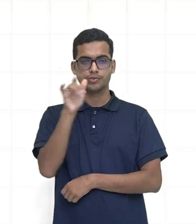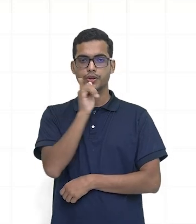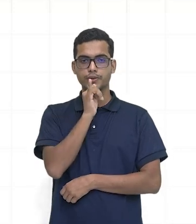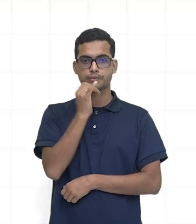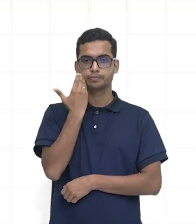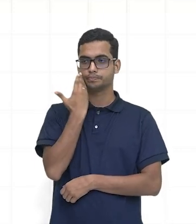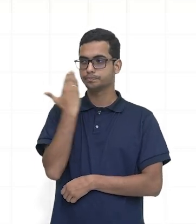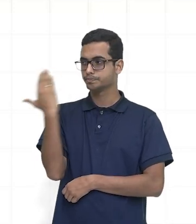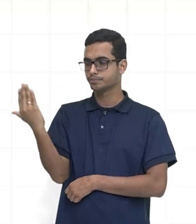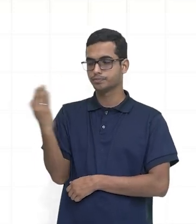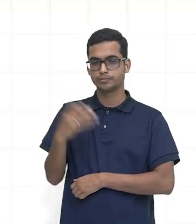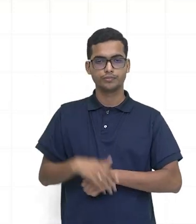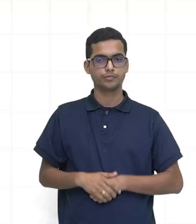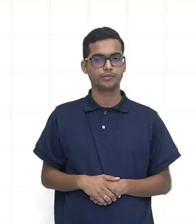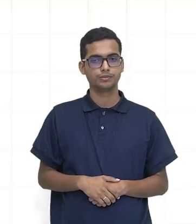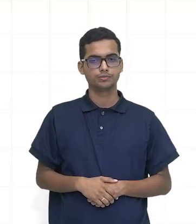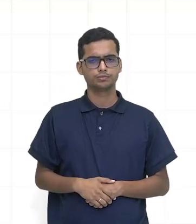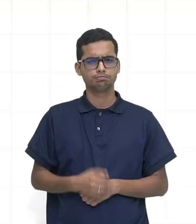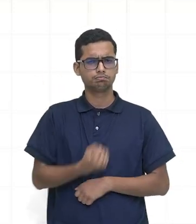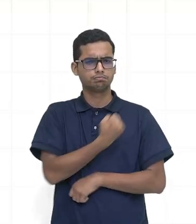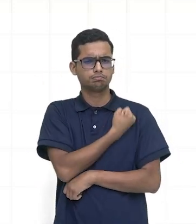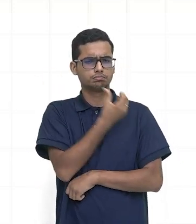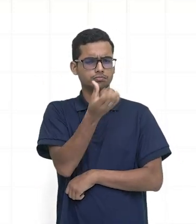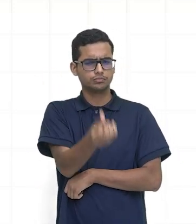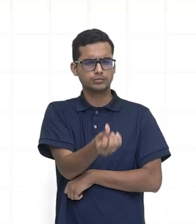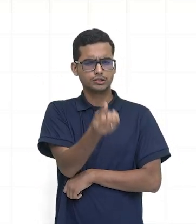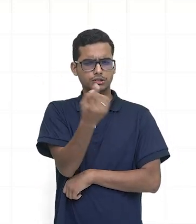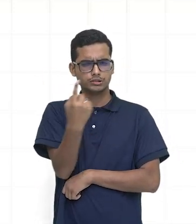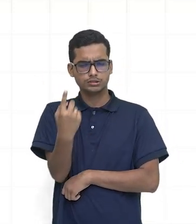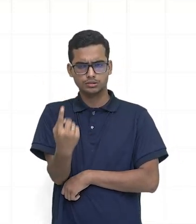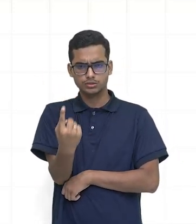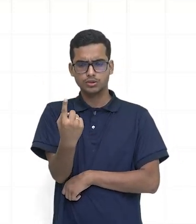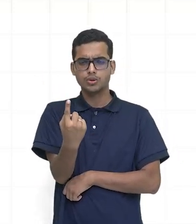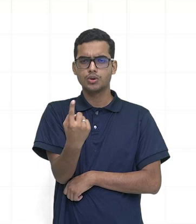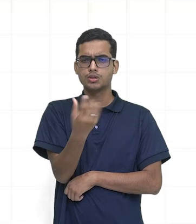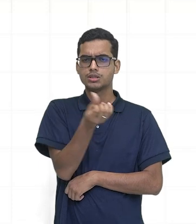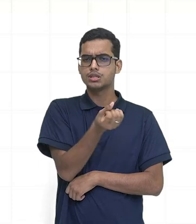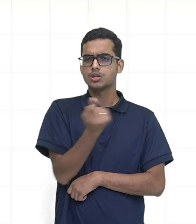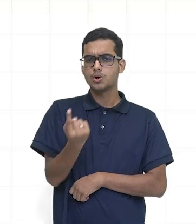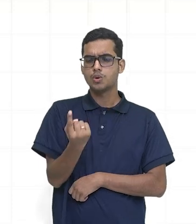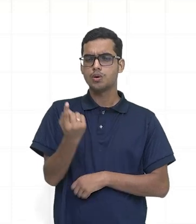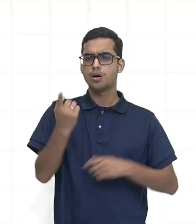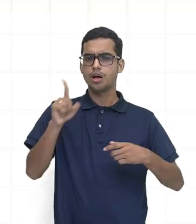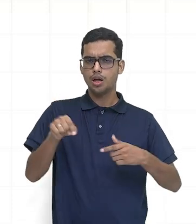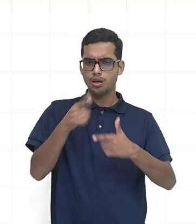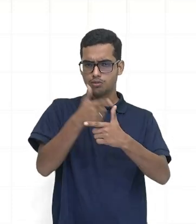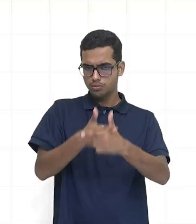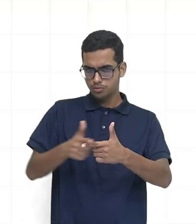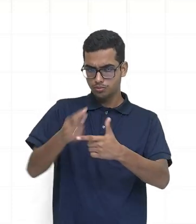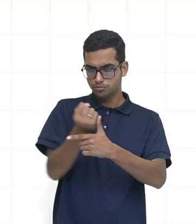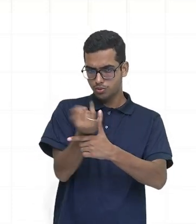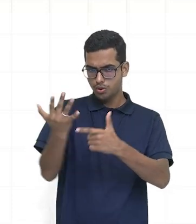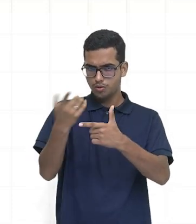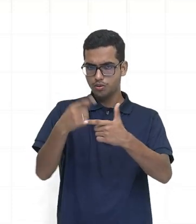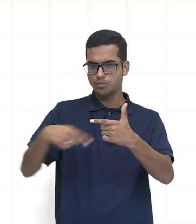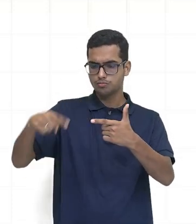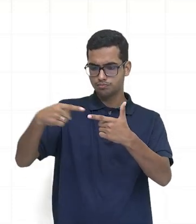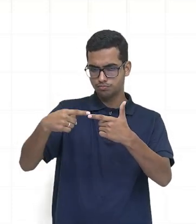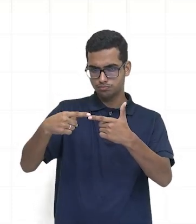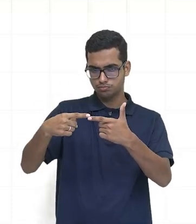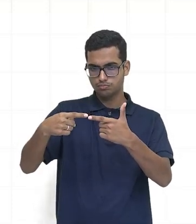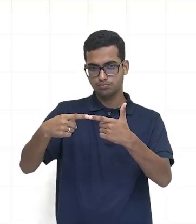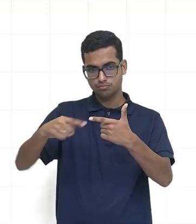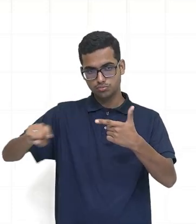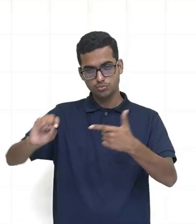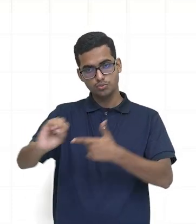Como podemos identificar se o número 61 é primo ou composto? Da mesma forma, vamos pegar